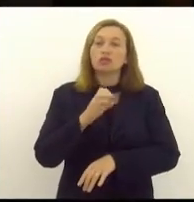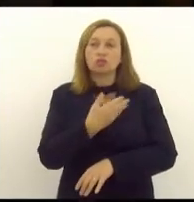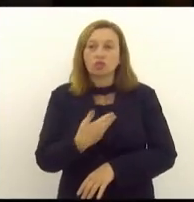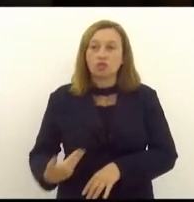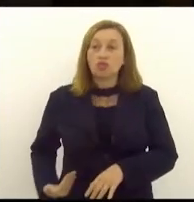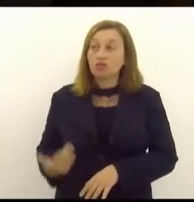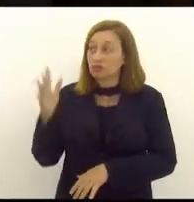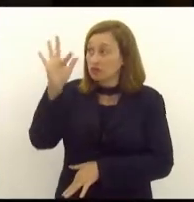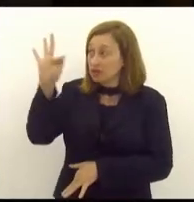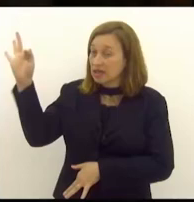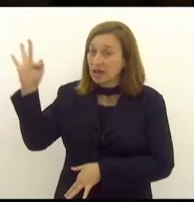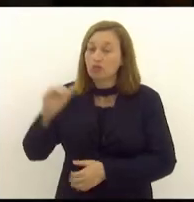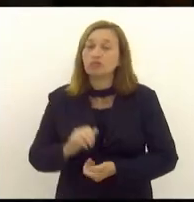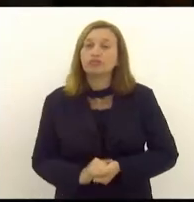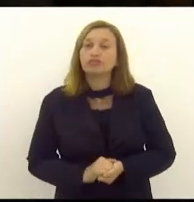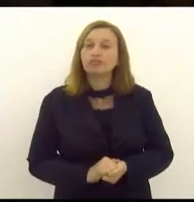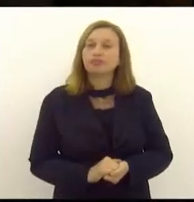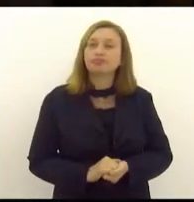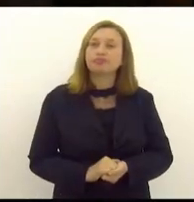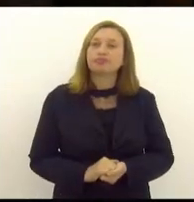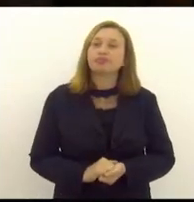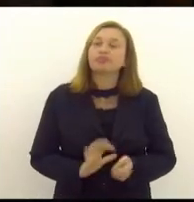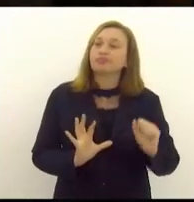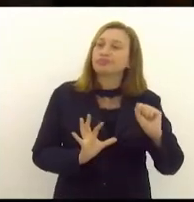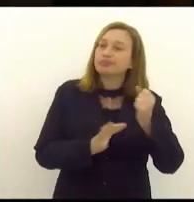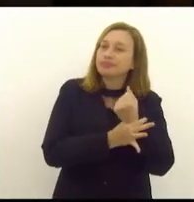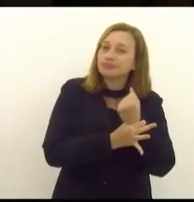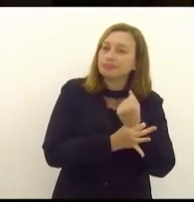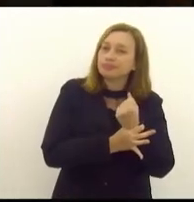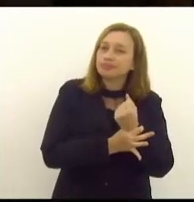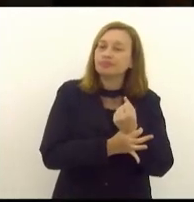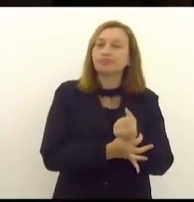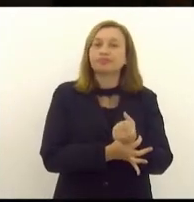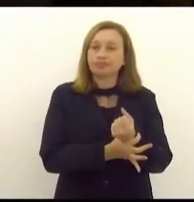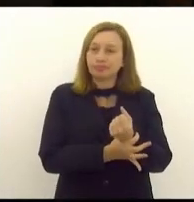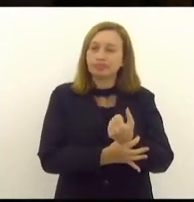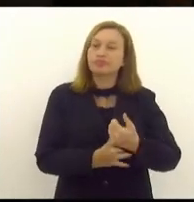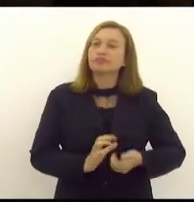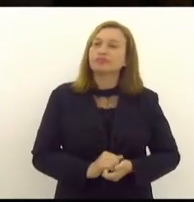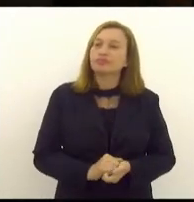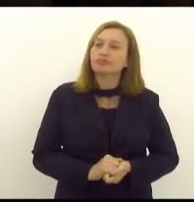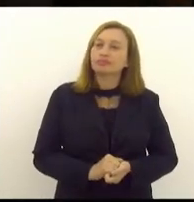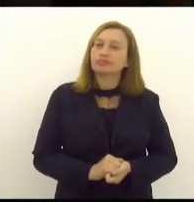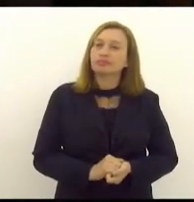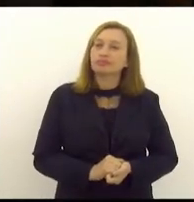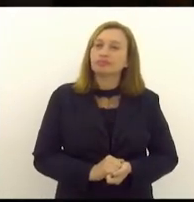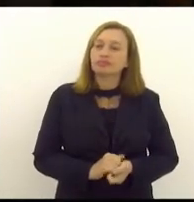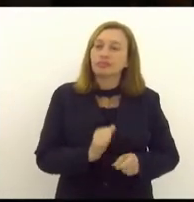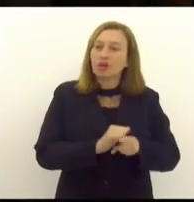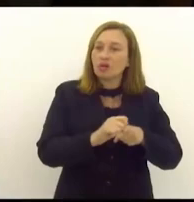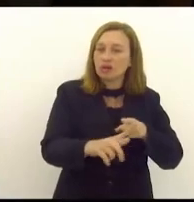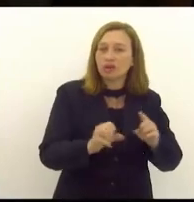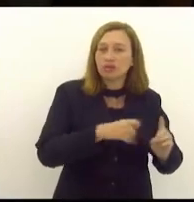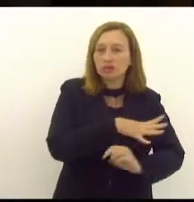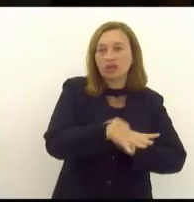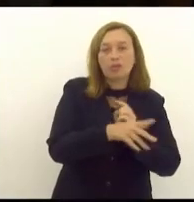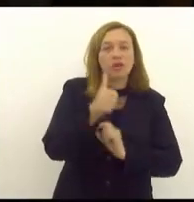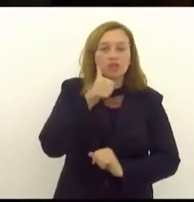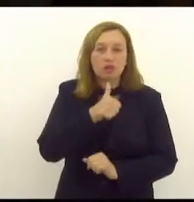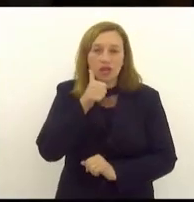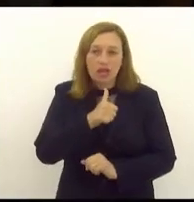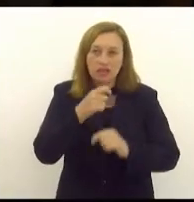Federal de garantir ali o socorro né do aluguel social para as Mulheres